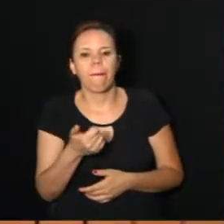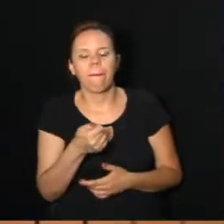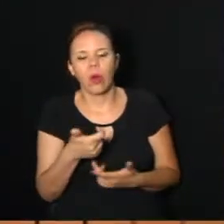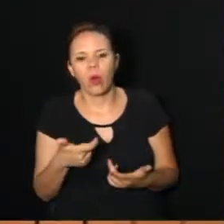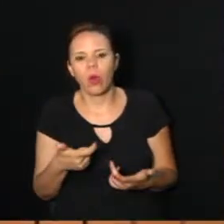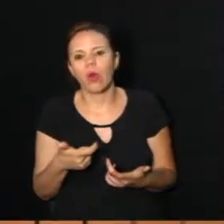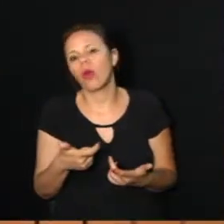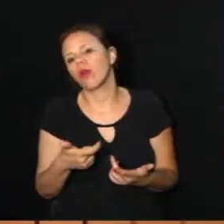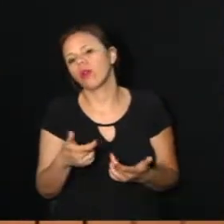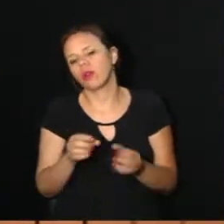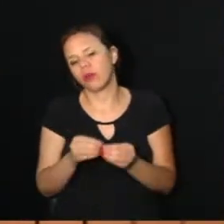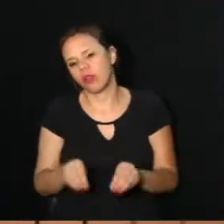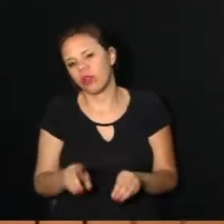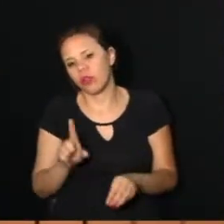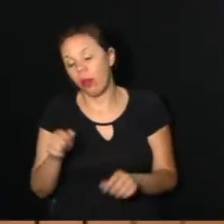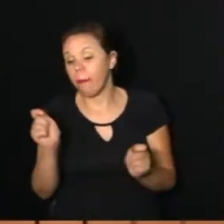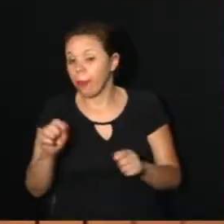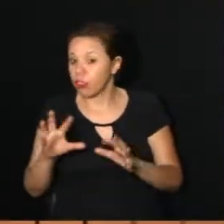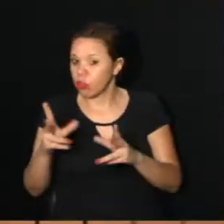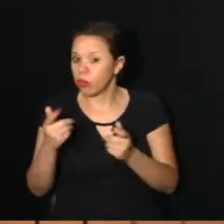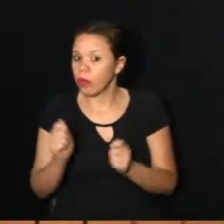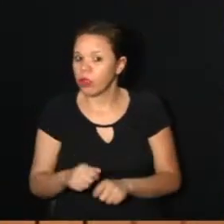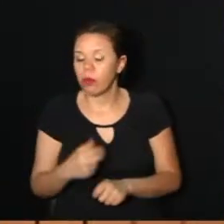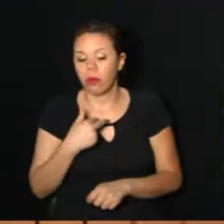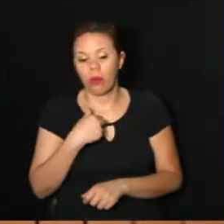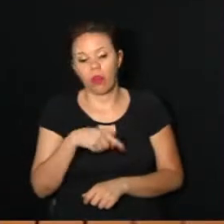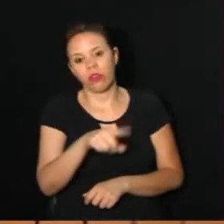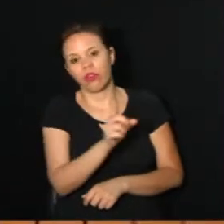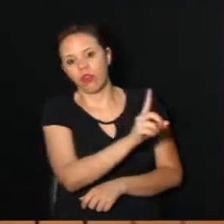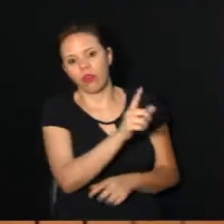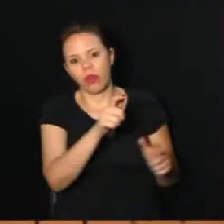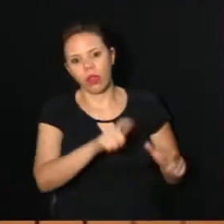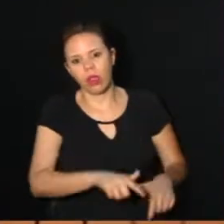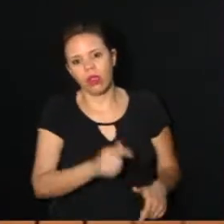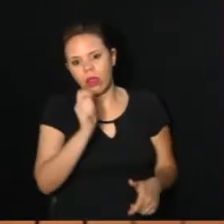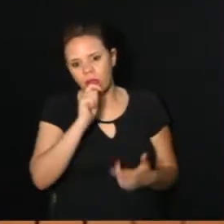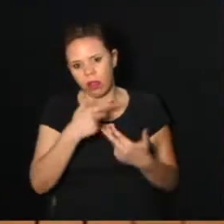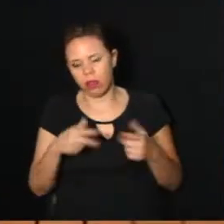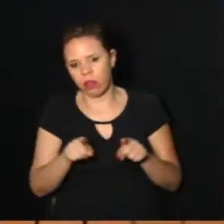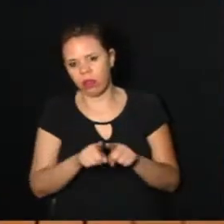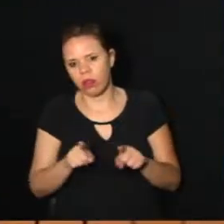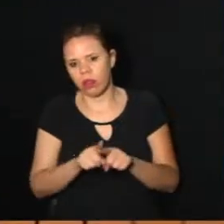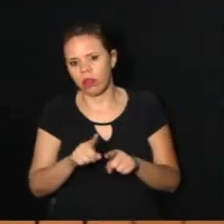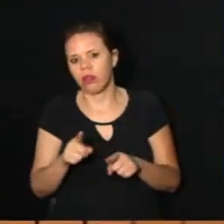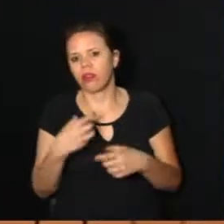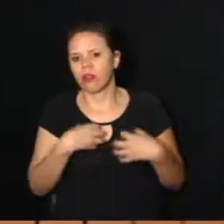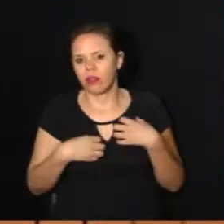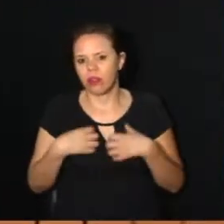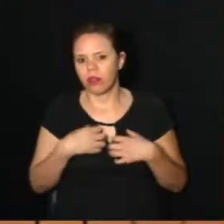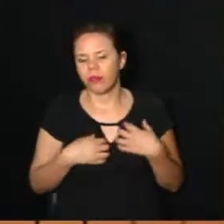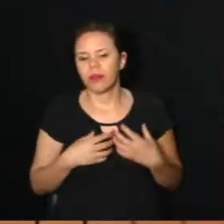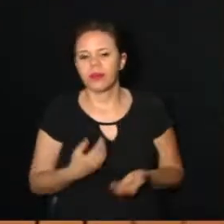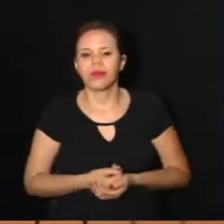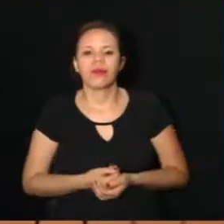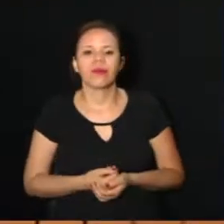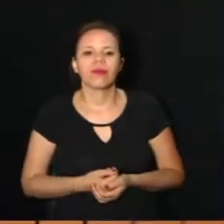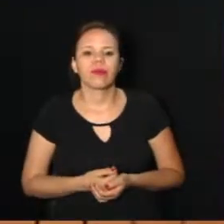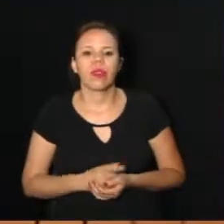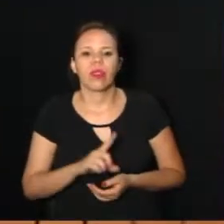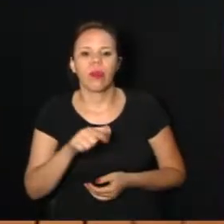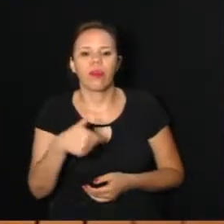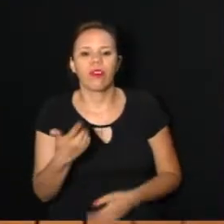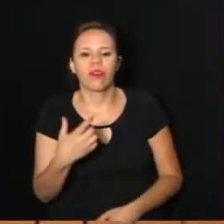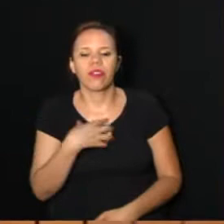em todas, você só não pode ir lá grudadinho na indústria. Esse você não pode, porque senão não é incomodidade. É que amanhã você vai se